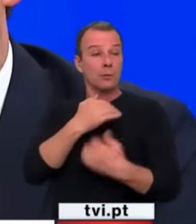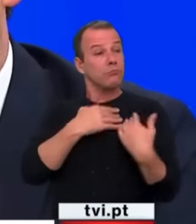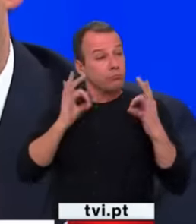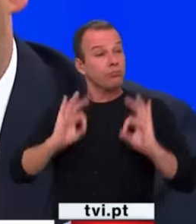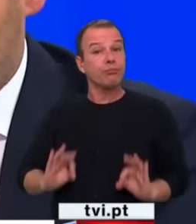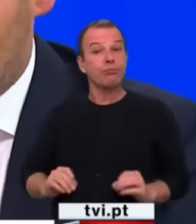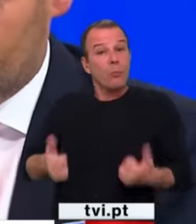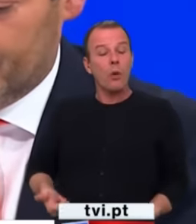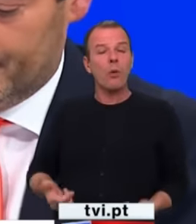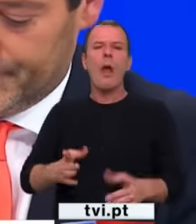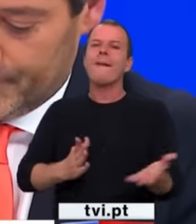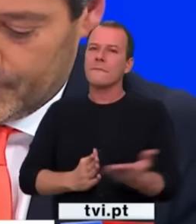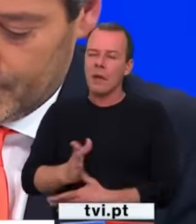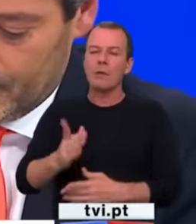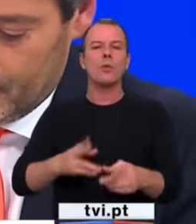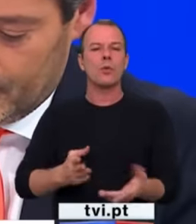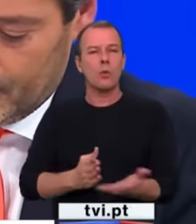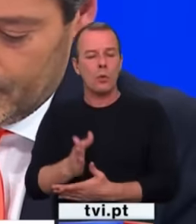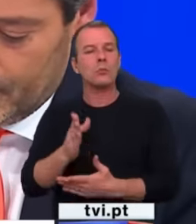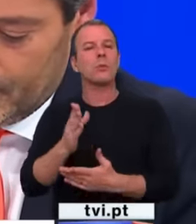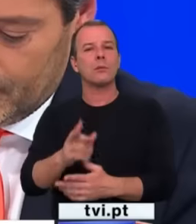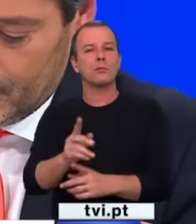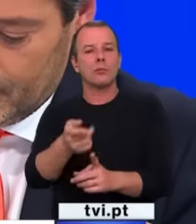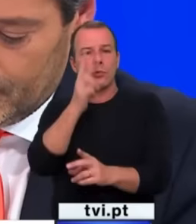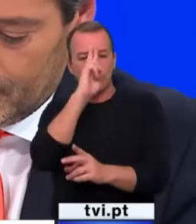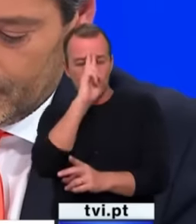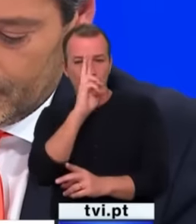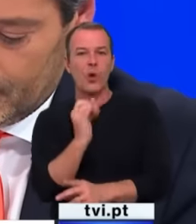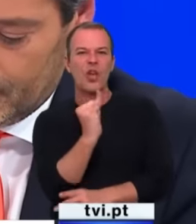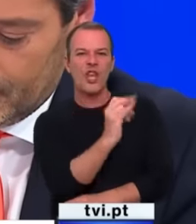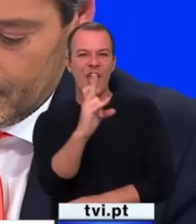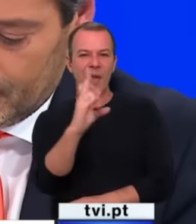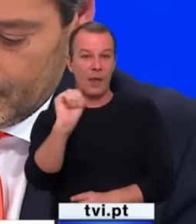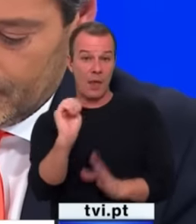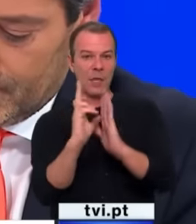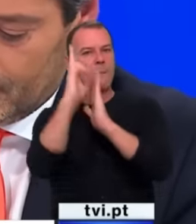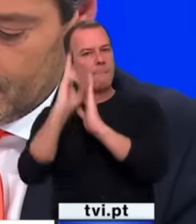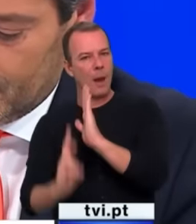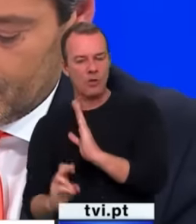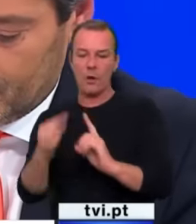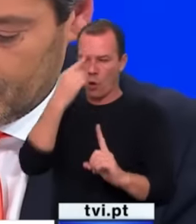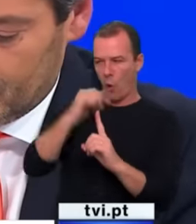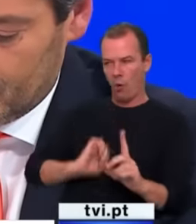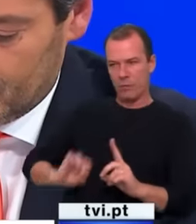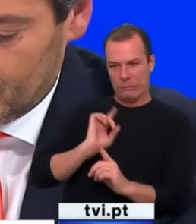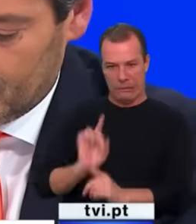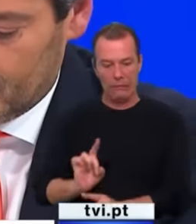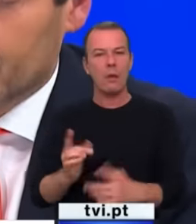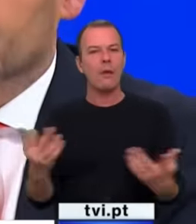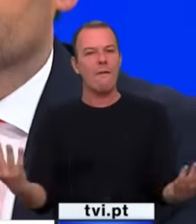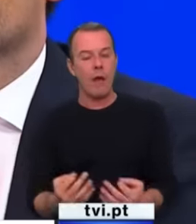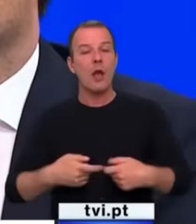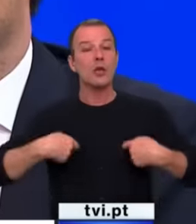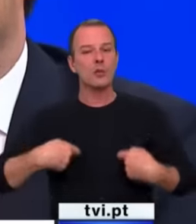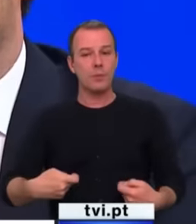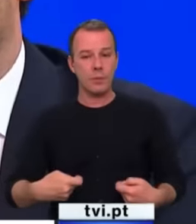realizar. E nós queremos continuar o esforço de redução do IRS para quem trabalha, esse é um objetivo que nós temos. Nós queremos reduzir a despesa